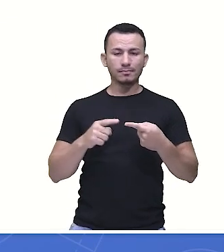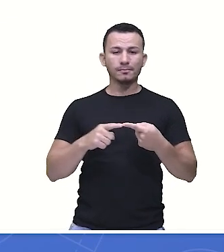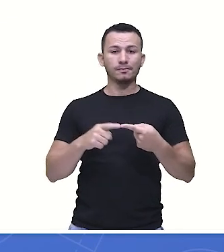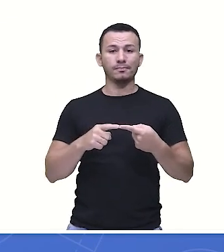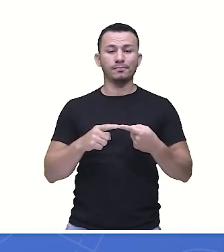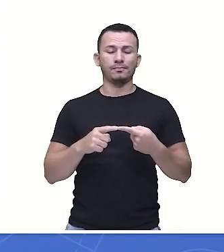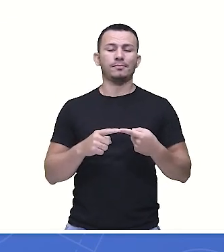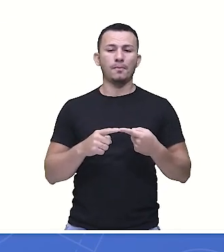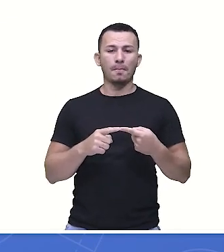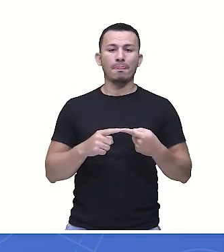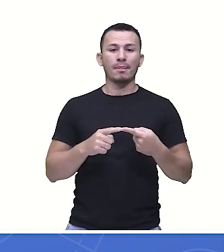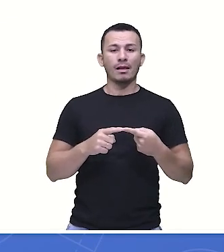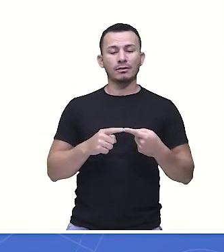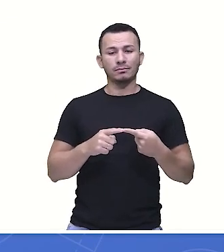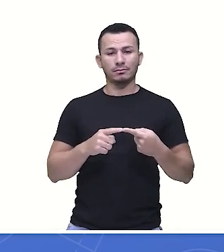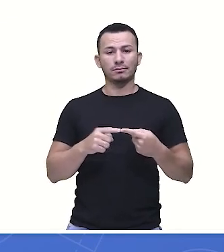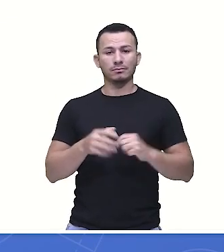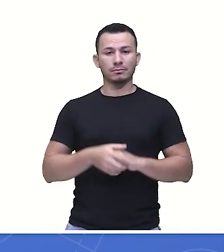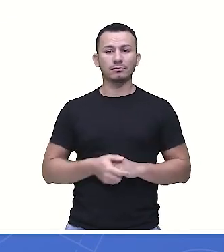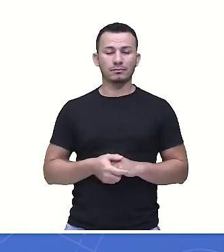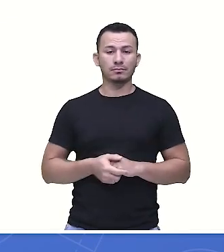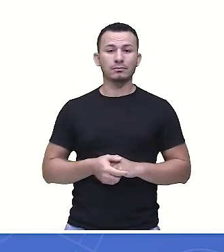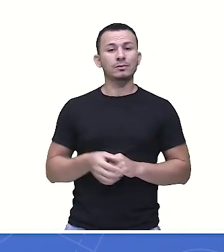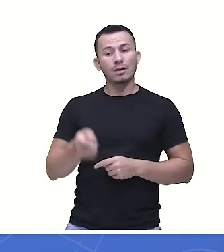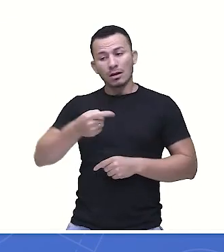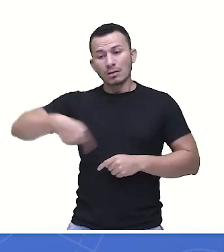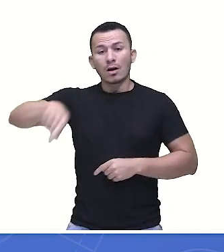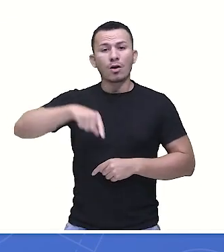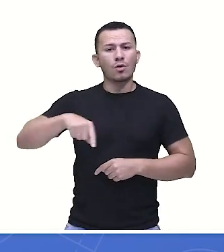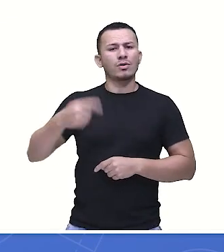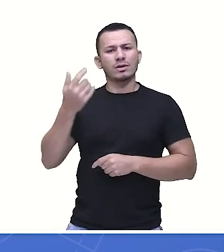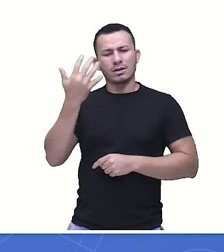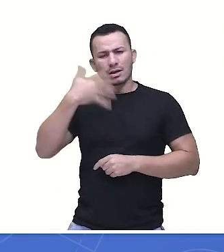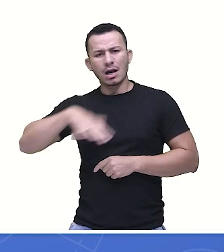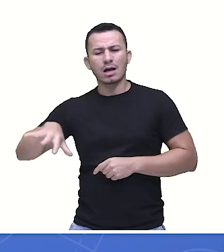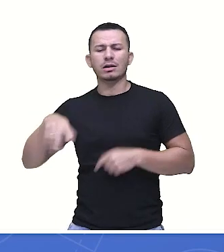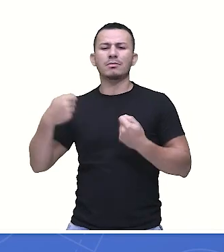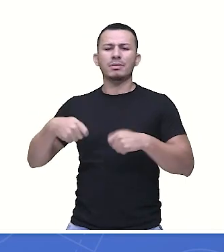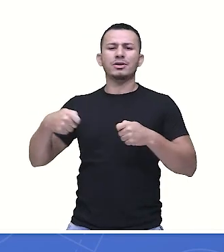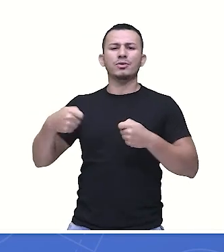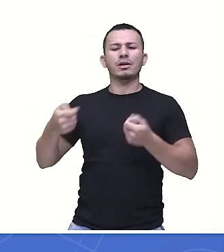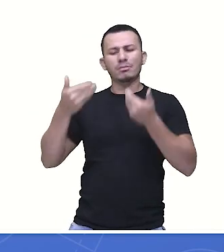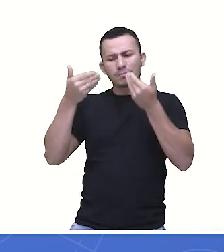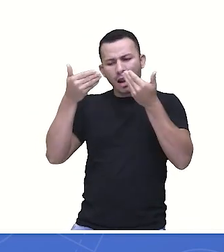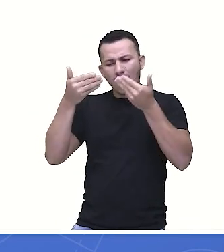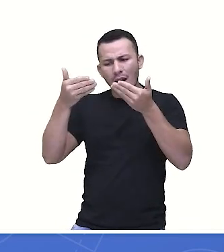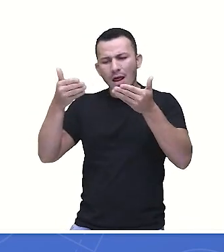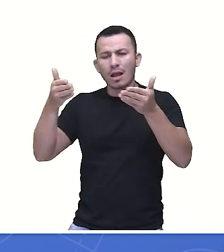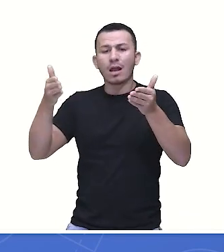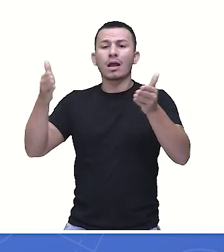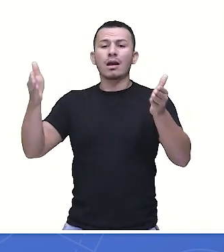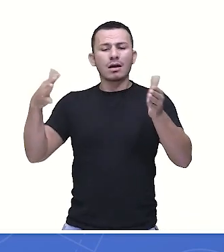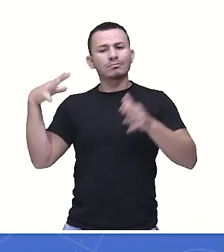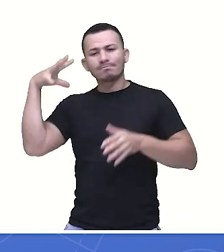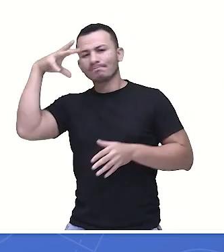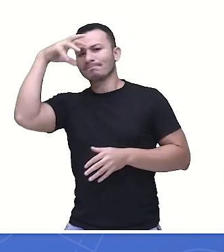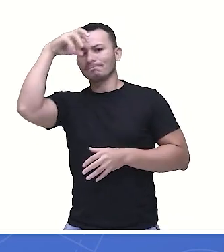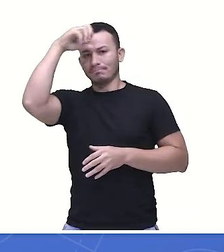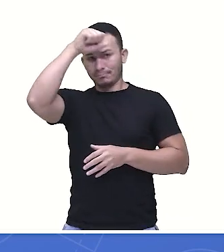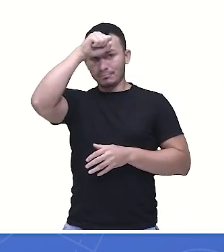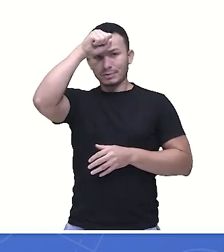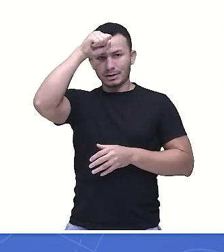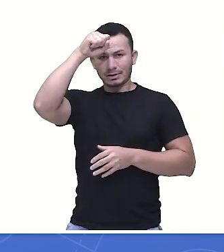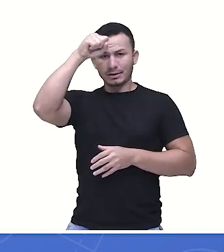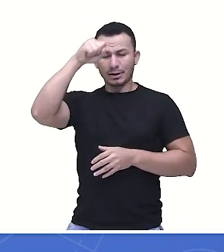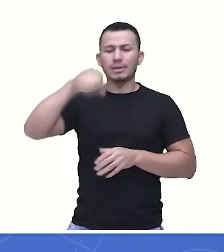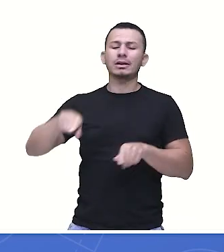preciso que nós, que as crianças aprendam a conhecer. Então ele falava, aprender a conhecer, aprender